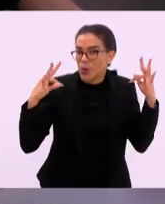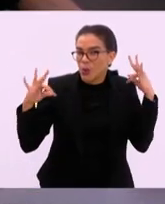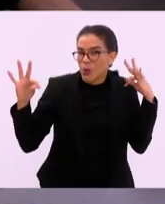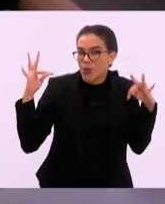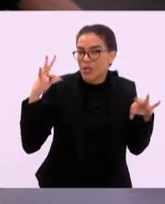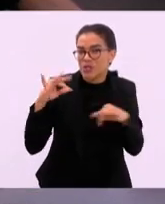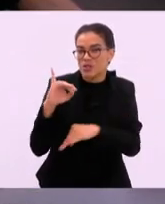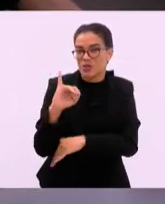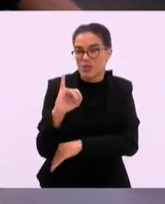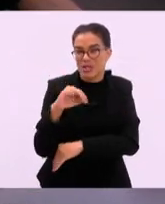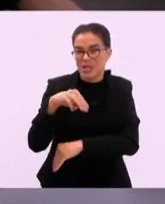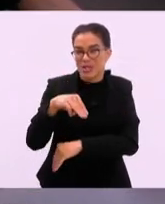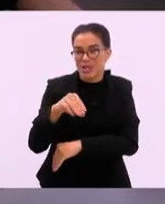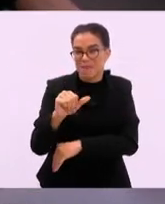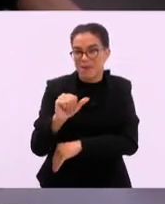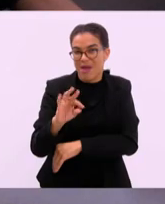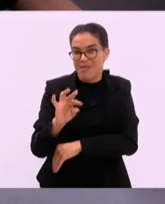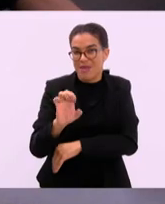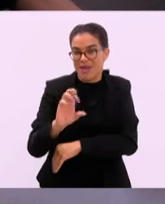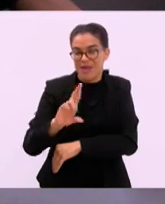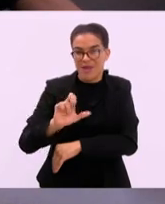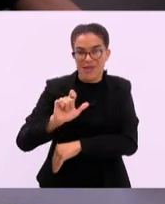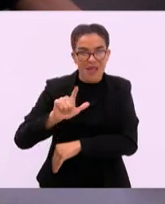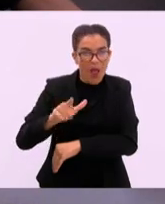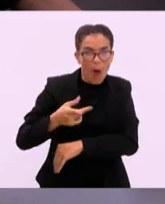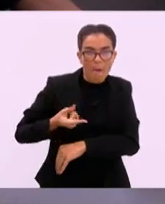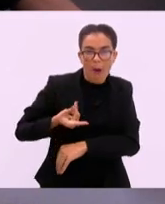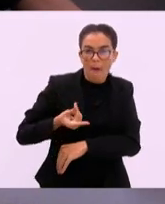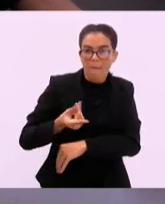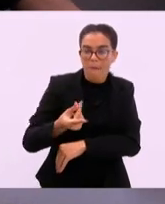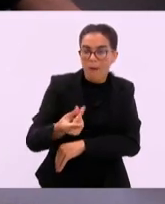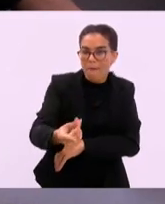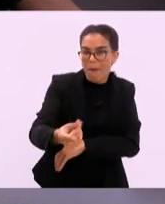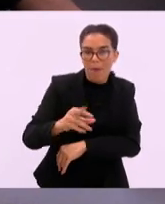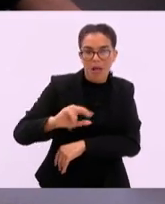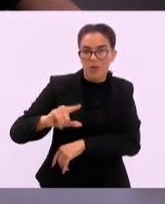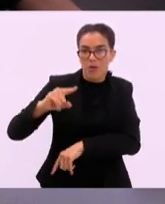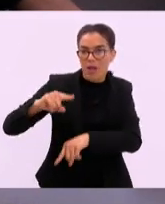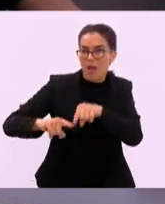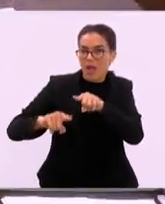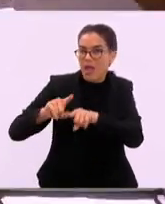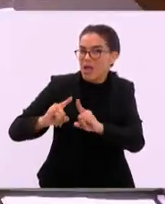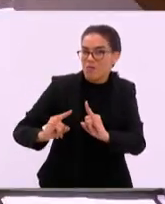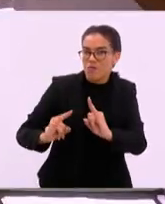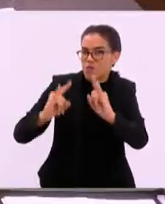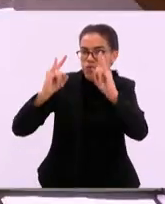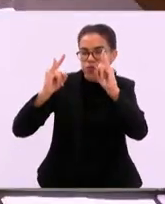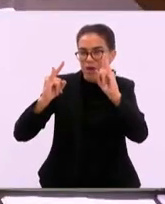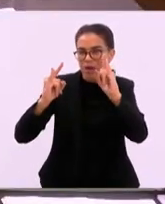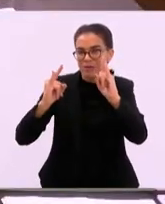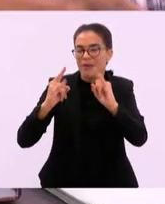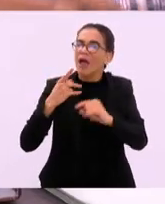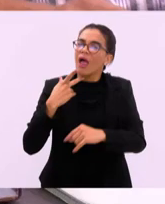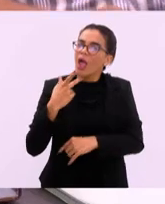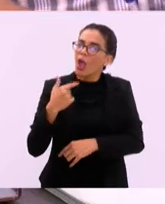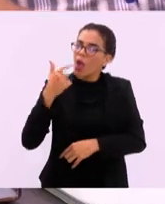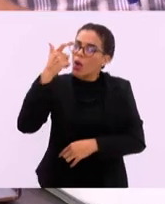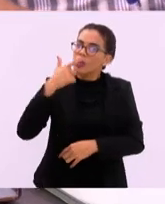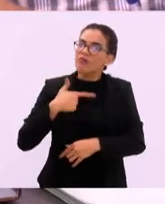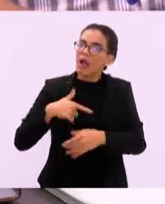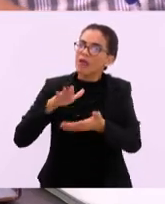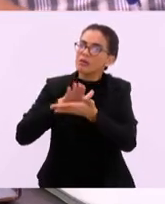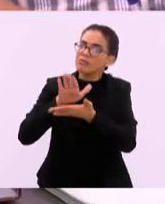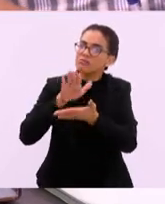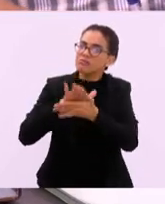imaterial. Casa da Firjan tem um café ali na frente. É, tem um jardim. É, eu tive lá no lançamento de um livro do Cirquis. Foi lá.